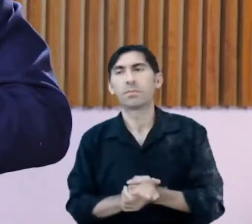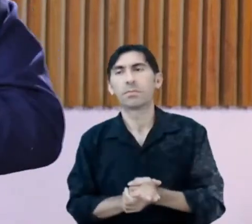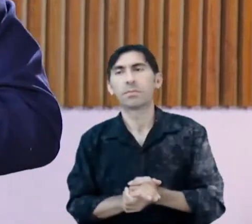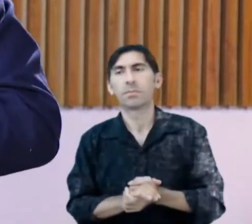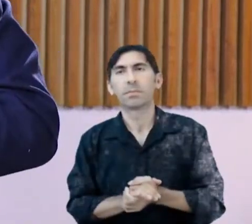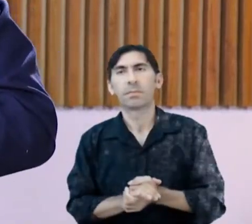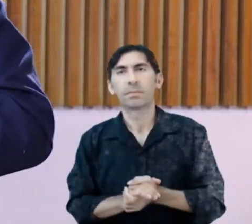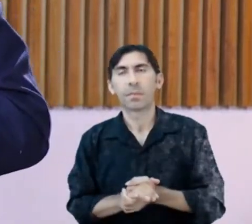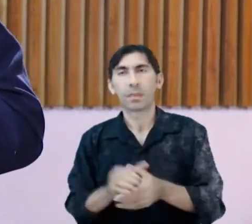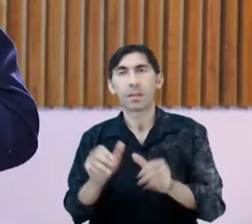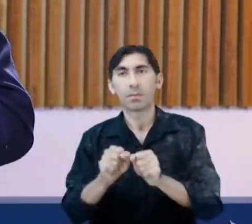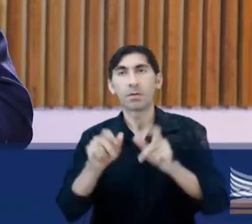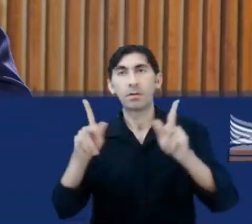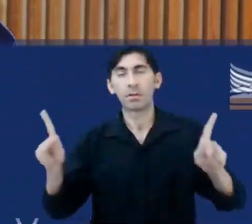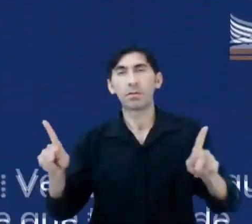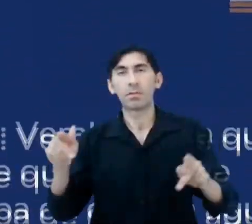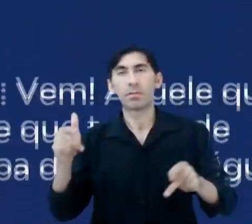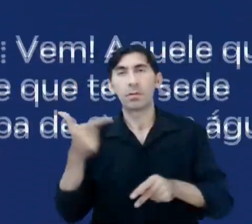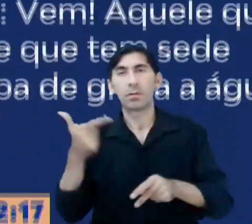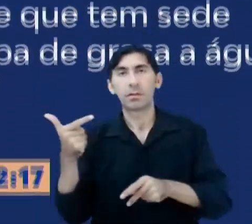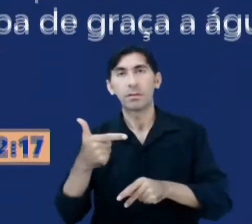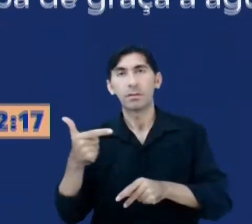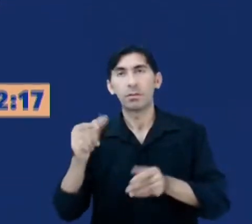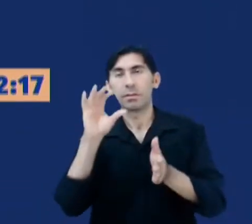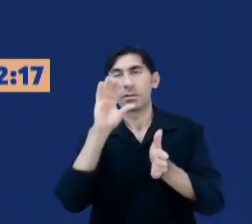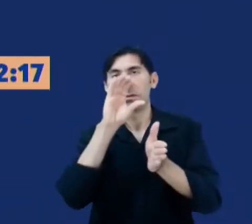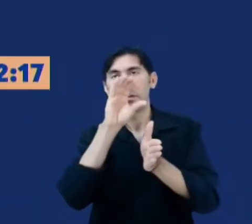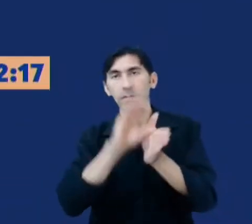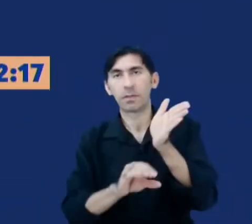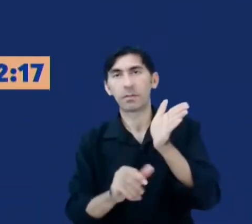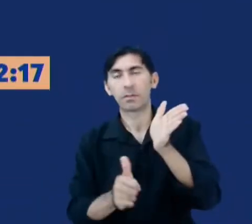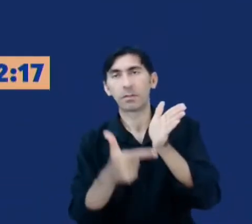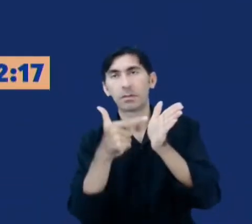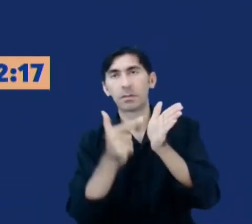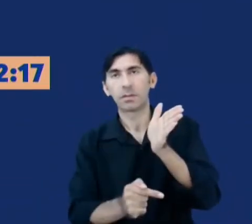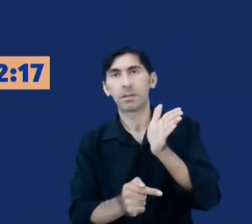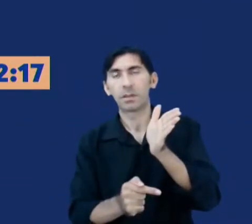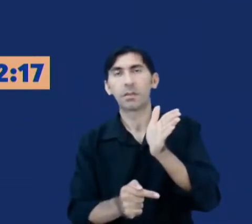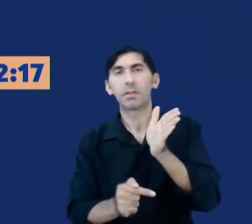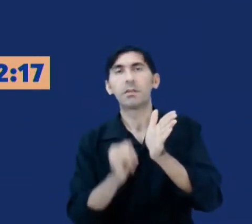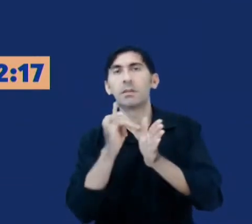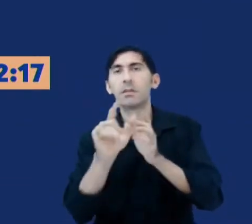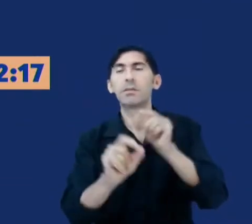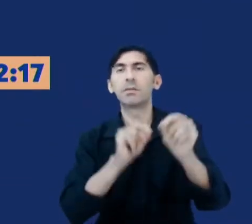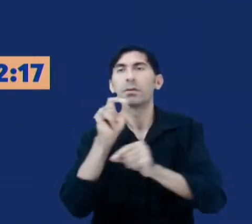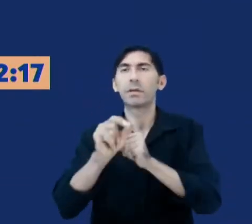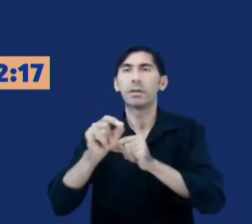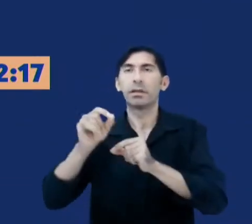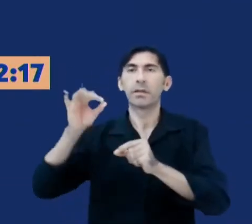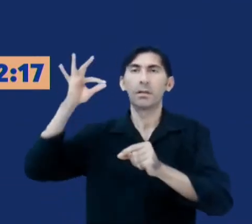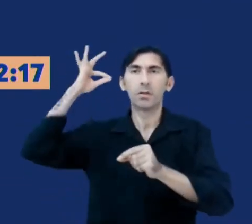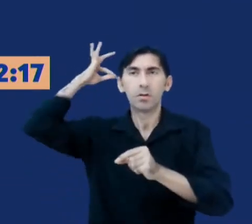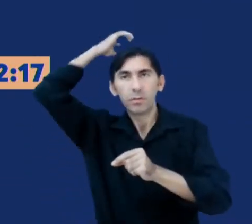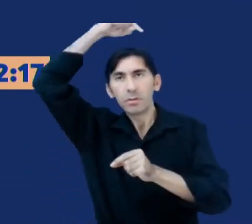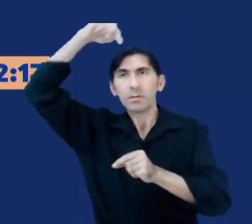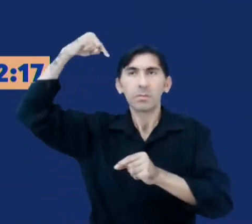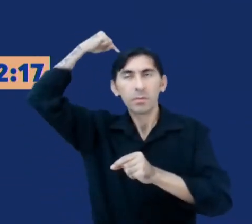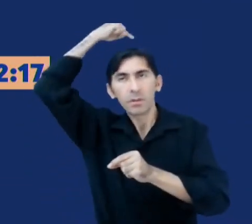Apocalipse 22, 17 diz assim, o Espírito e a noiva dizem,